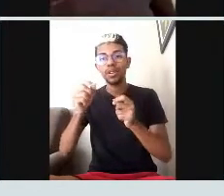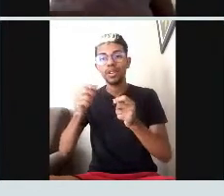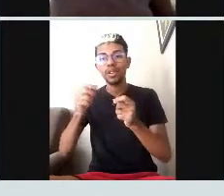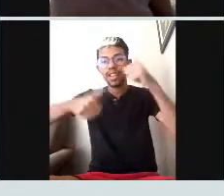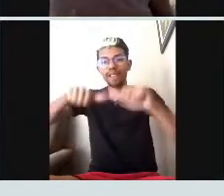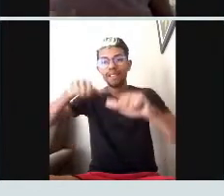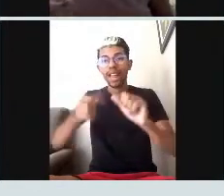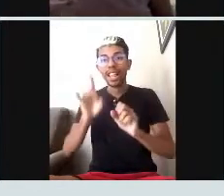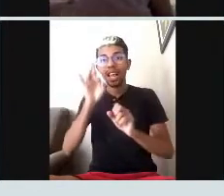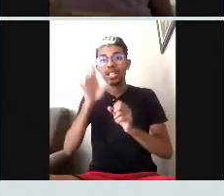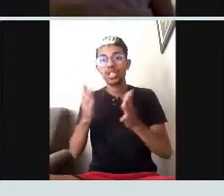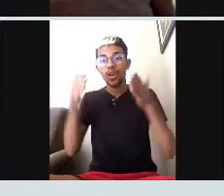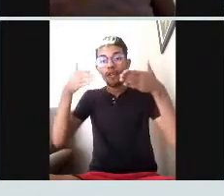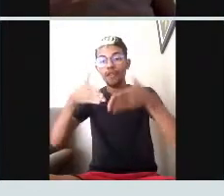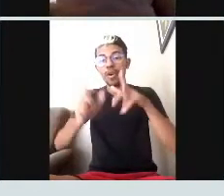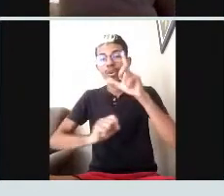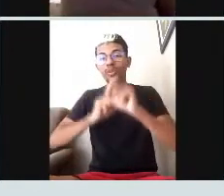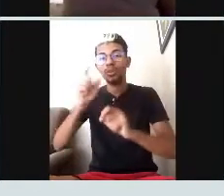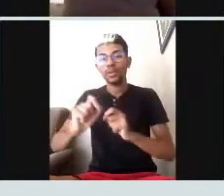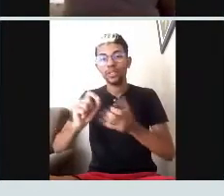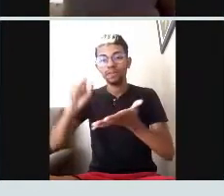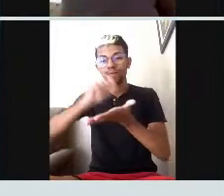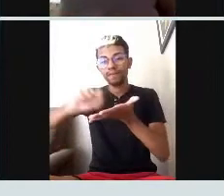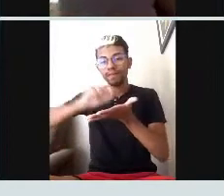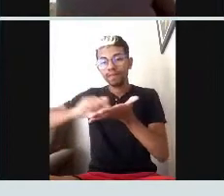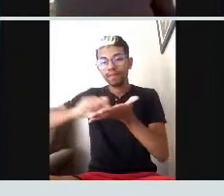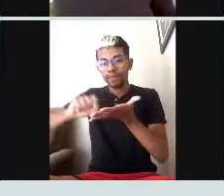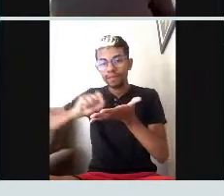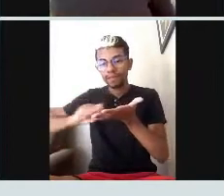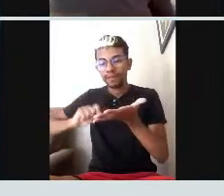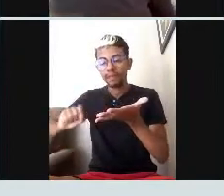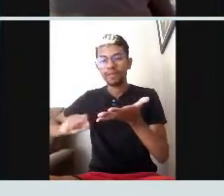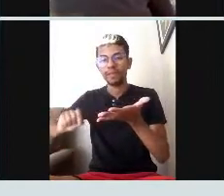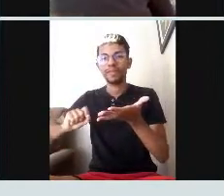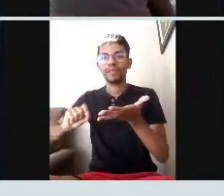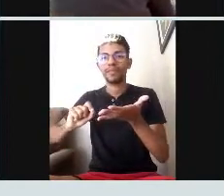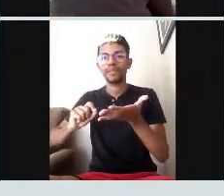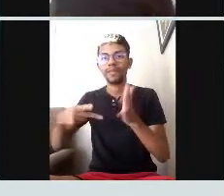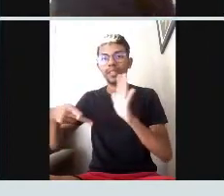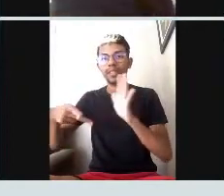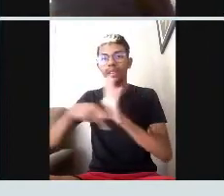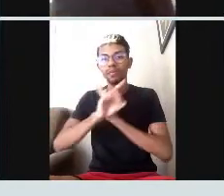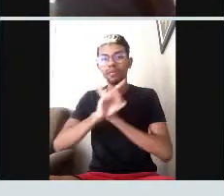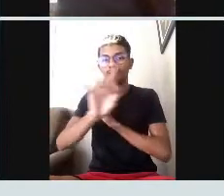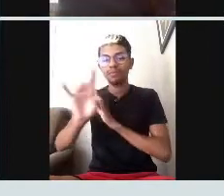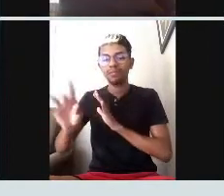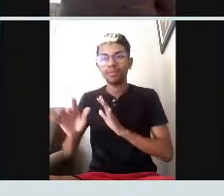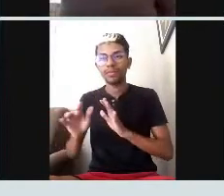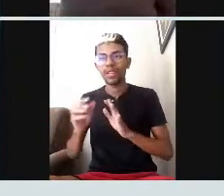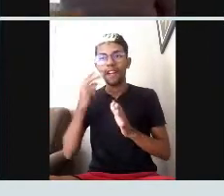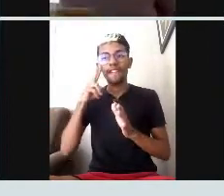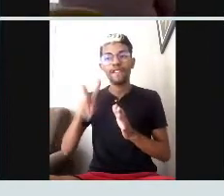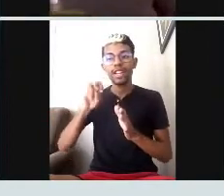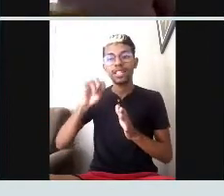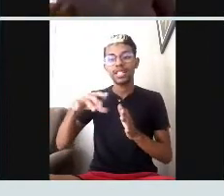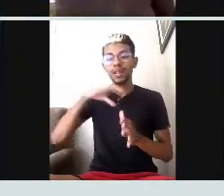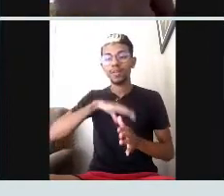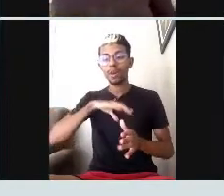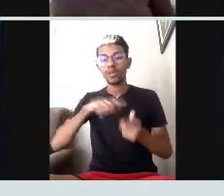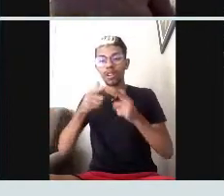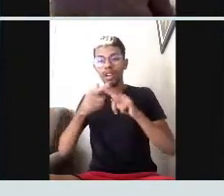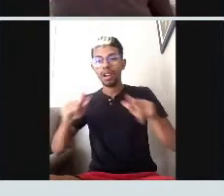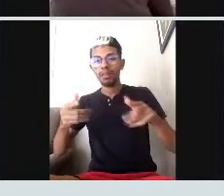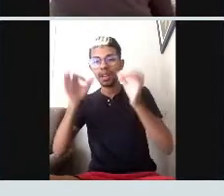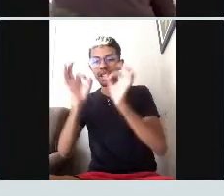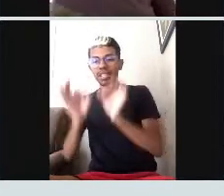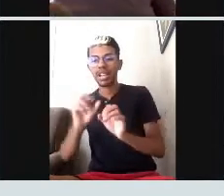Erros de convenção de escrita. Então, aí eu coloquei, tirei um recorte novamente da cartilha do participante, em que eu coloquei assim, o que ele